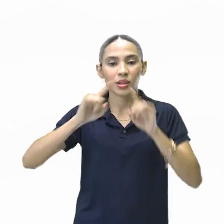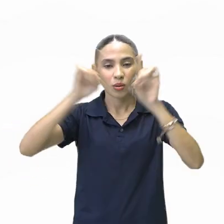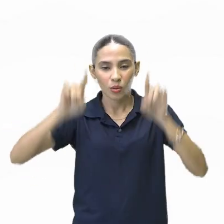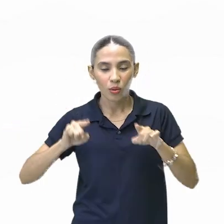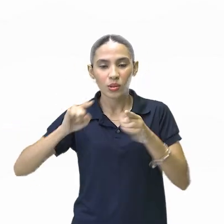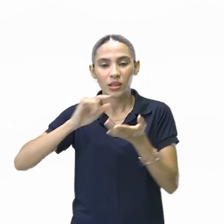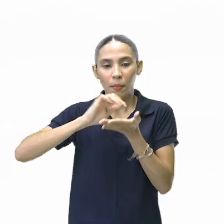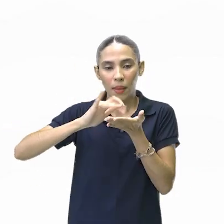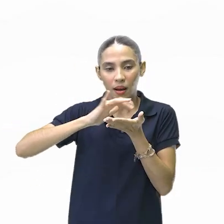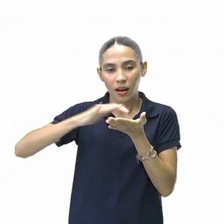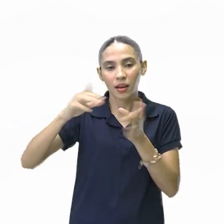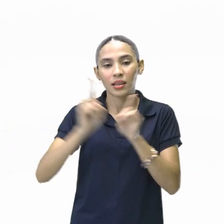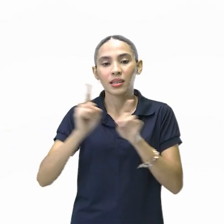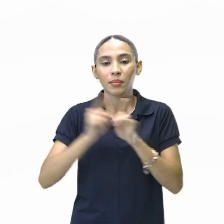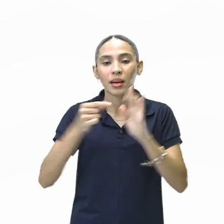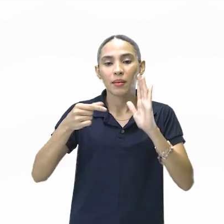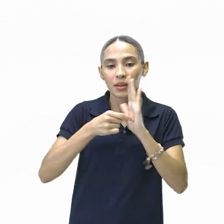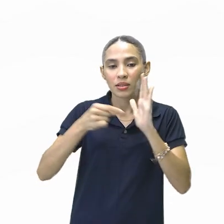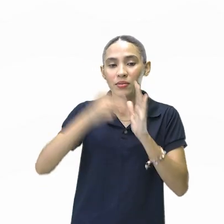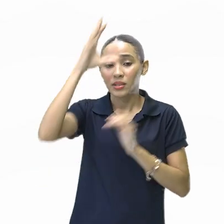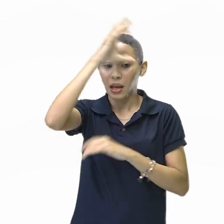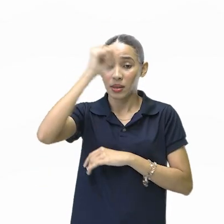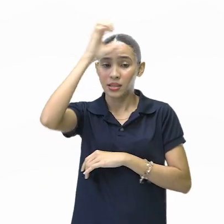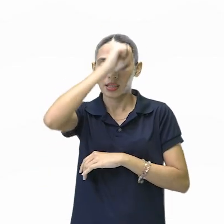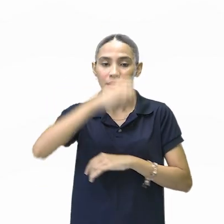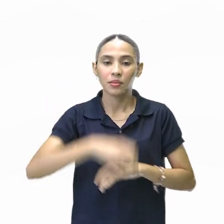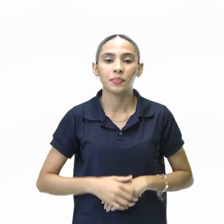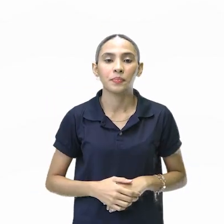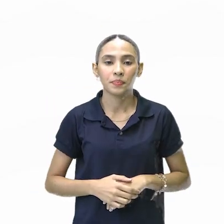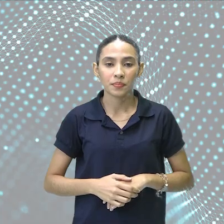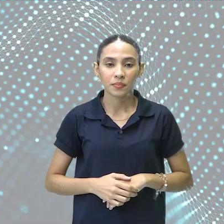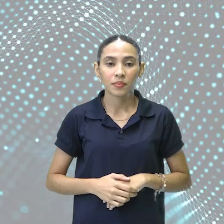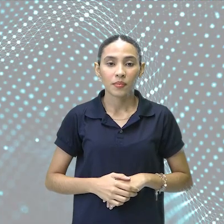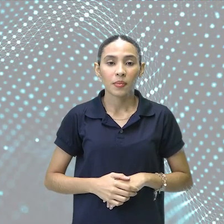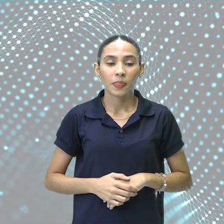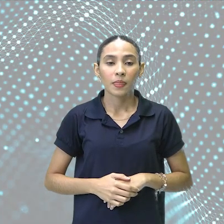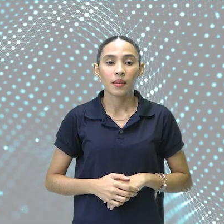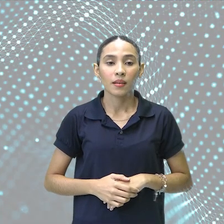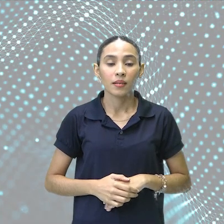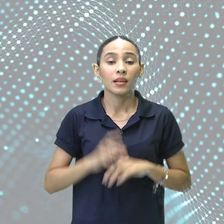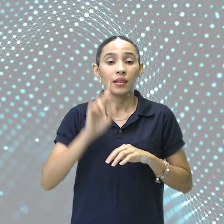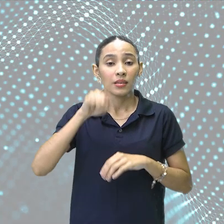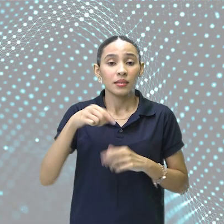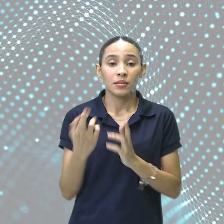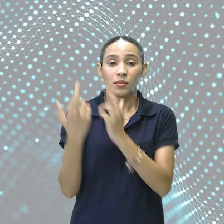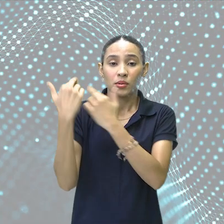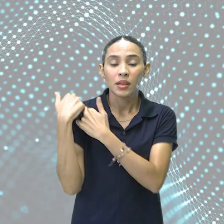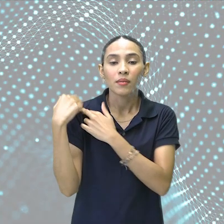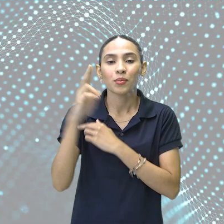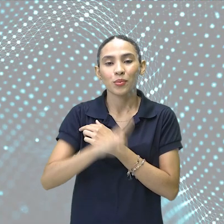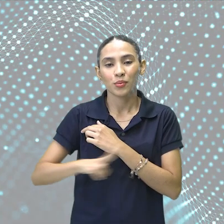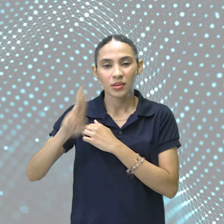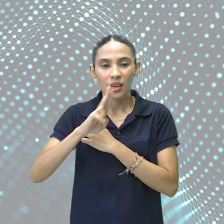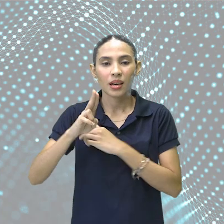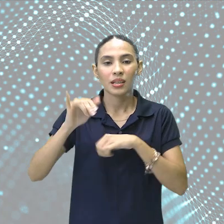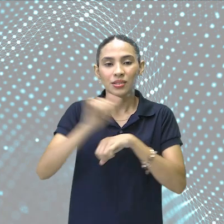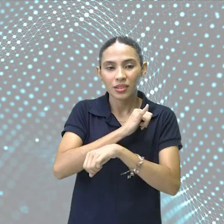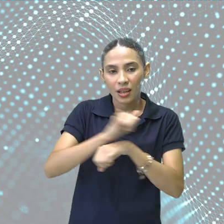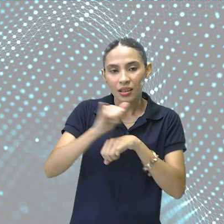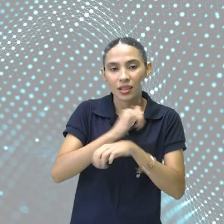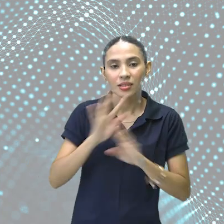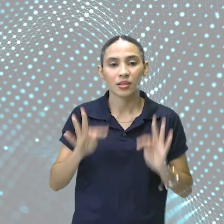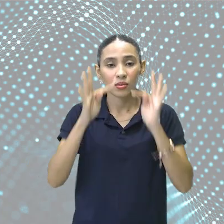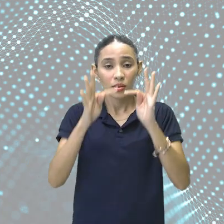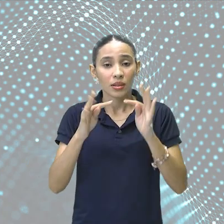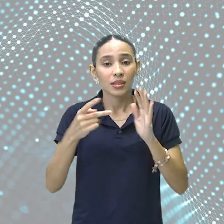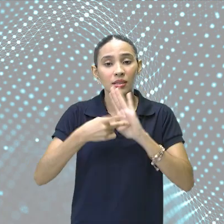e plataformas de aprendizado online. Ser responsável ao utilizar essas tecnologias significa